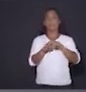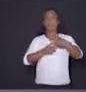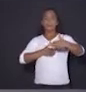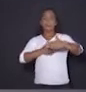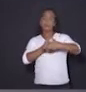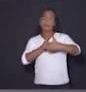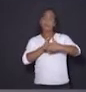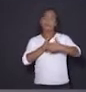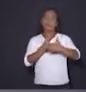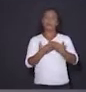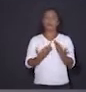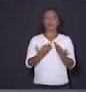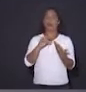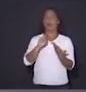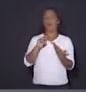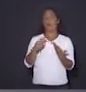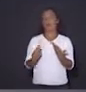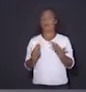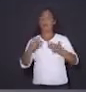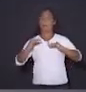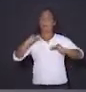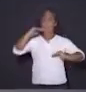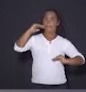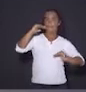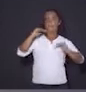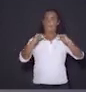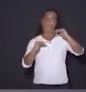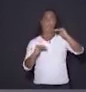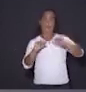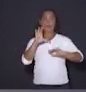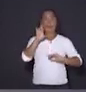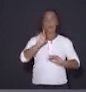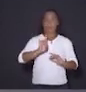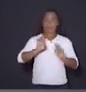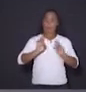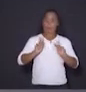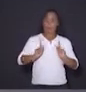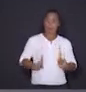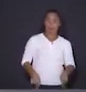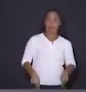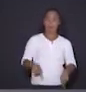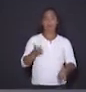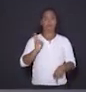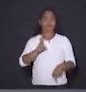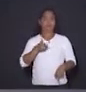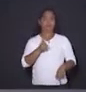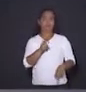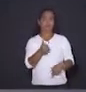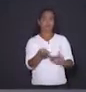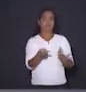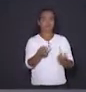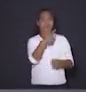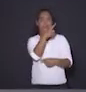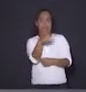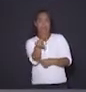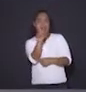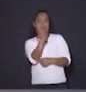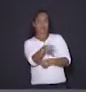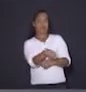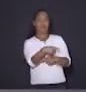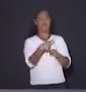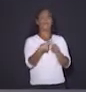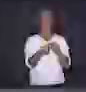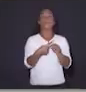concentração ou mesmo parâmetros e padrões de direitos humanos por esses meios que sempre foram tomadas como censura até porque